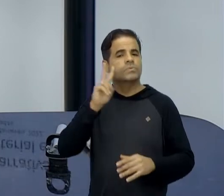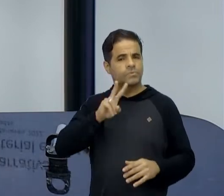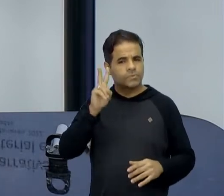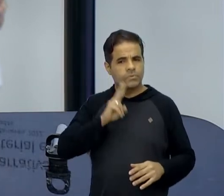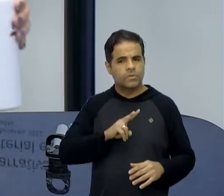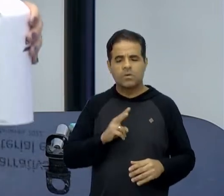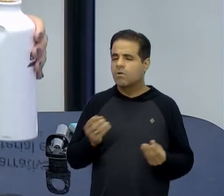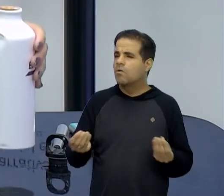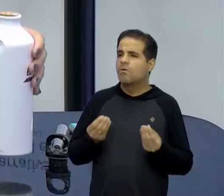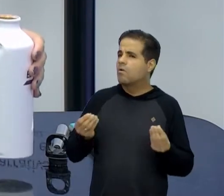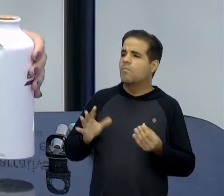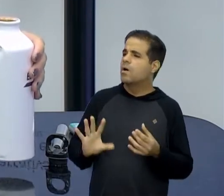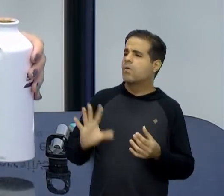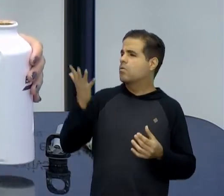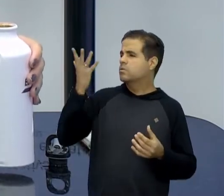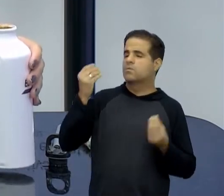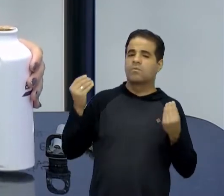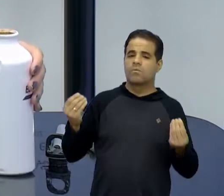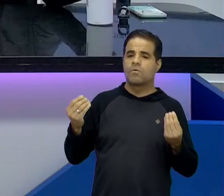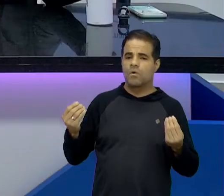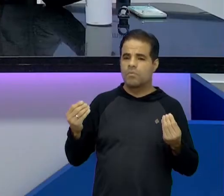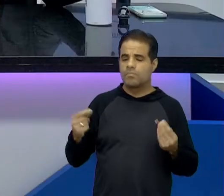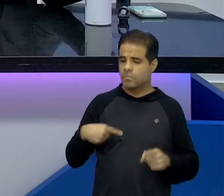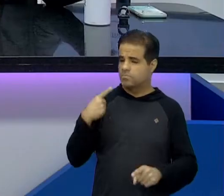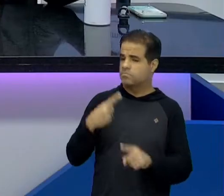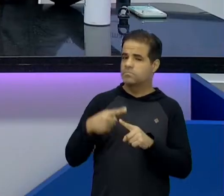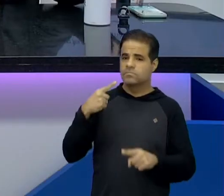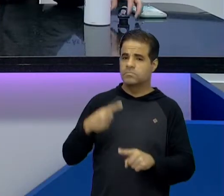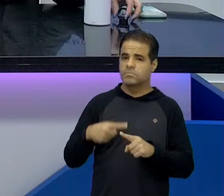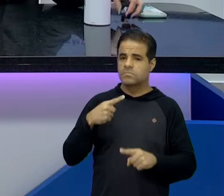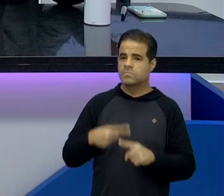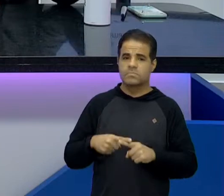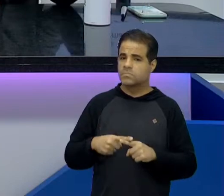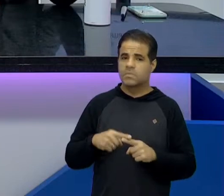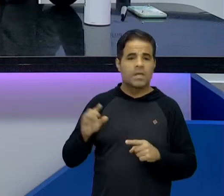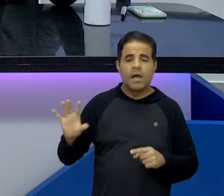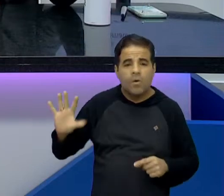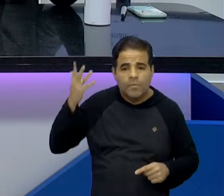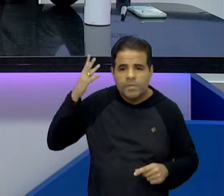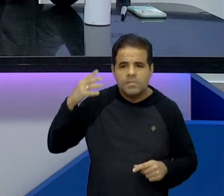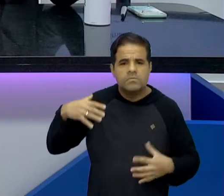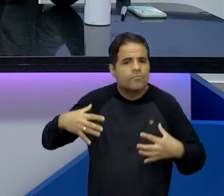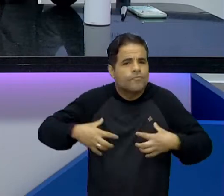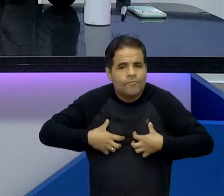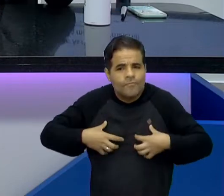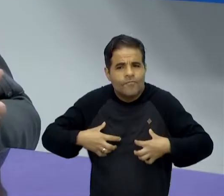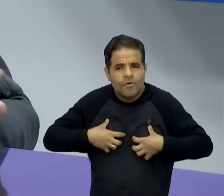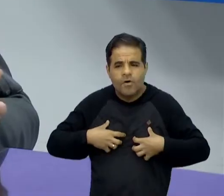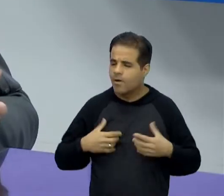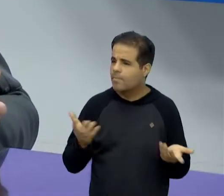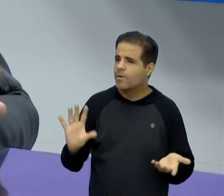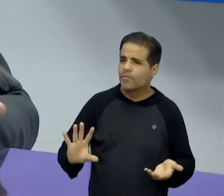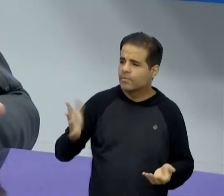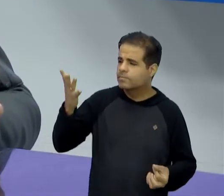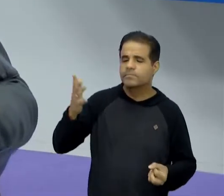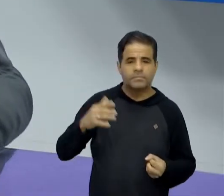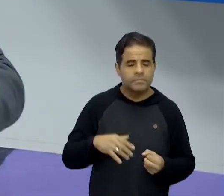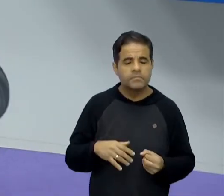é como aconteceu, por que aconteceu, de que forma